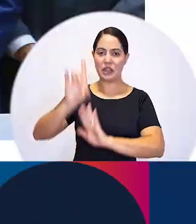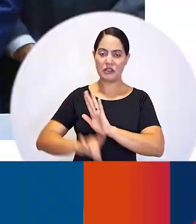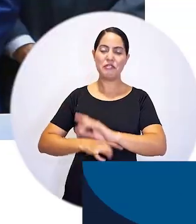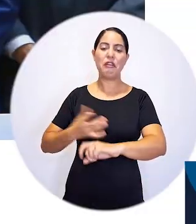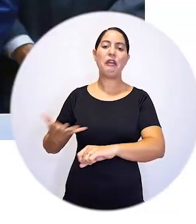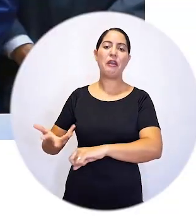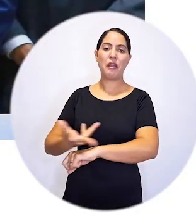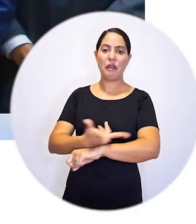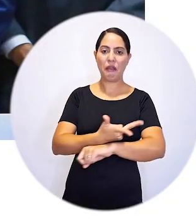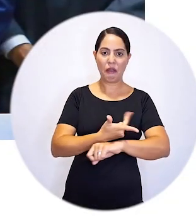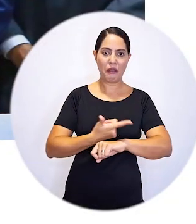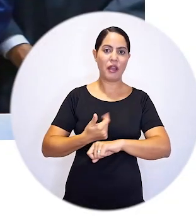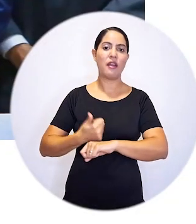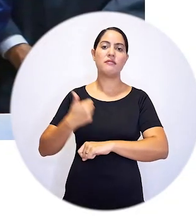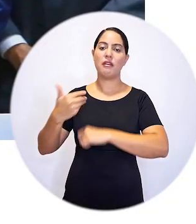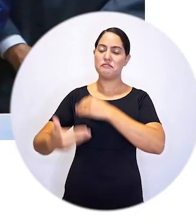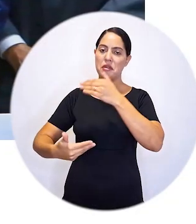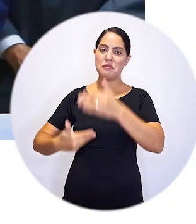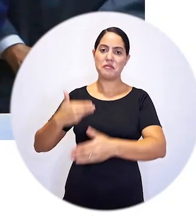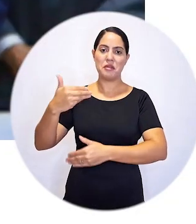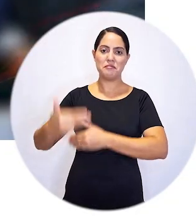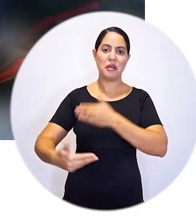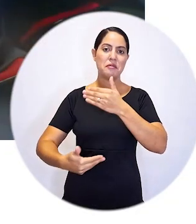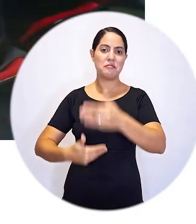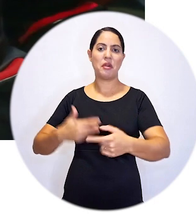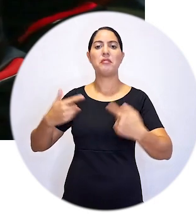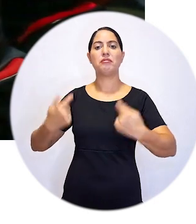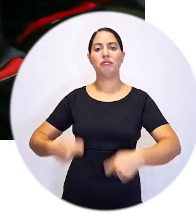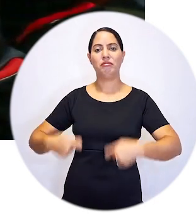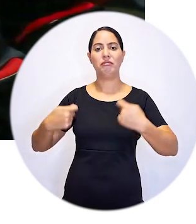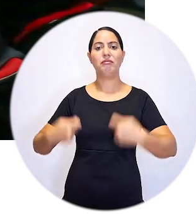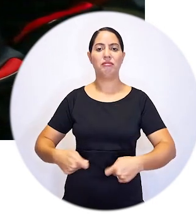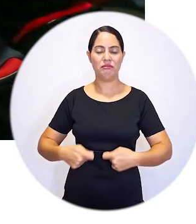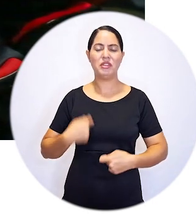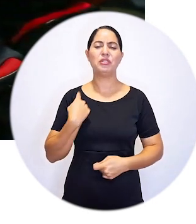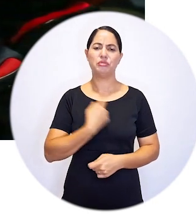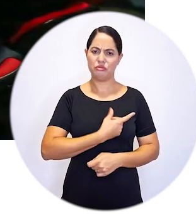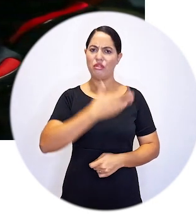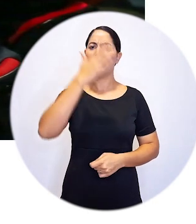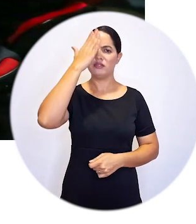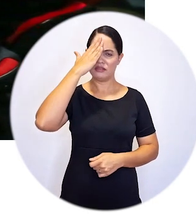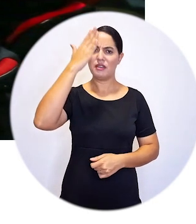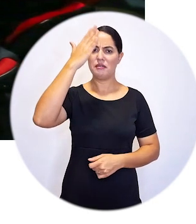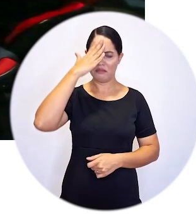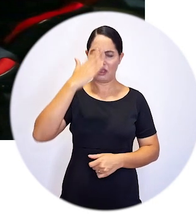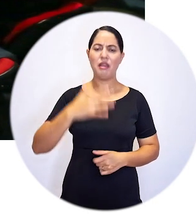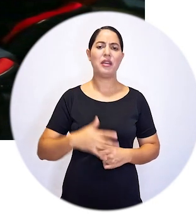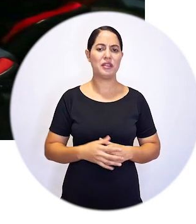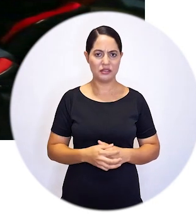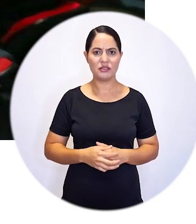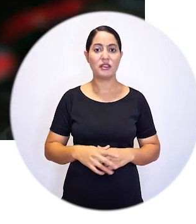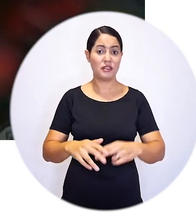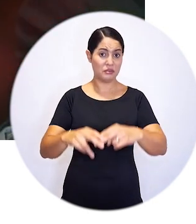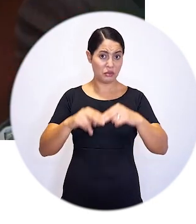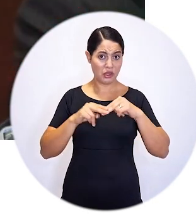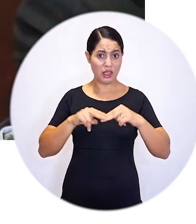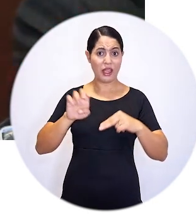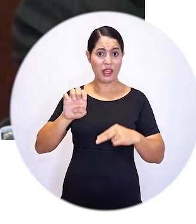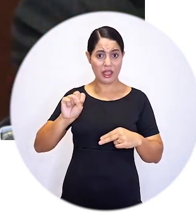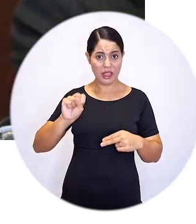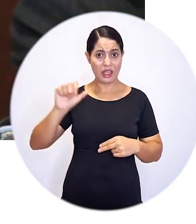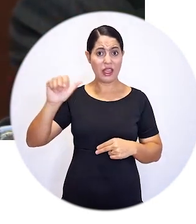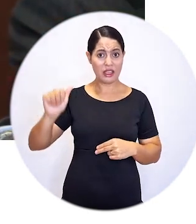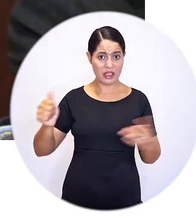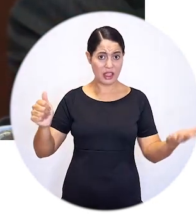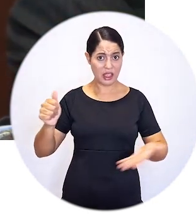a qualidade dos profissionais de direito desse país, que precisa ser melhorado. Portanto, o objetivo é ninguém